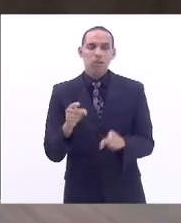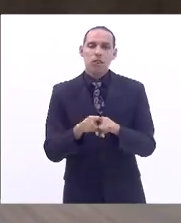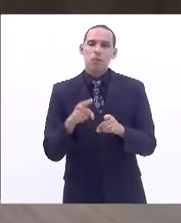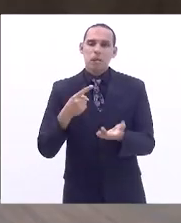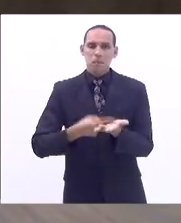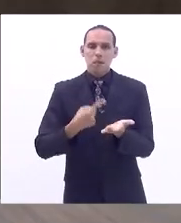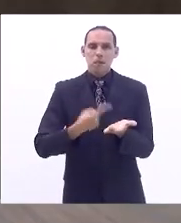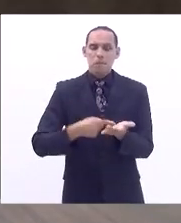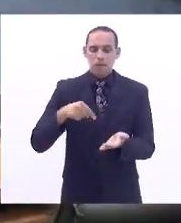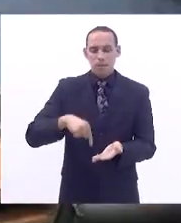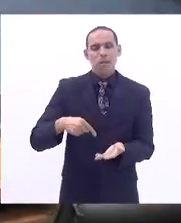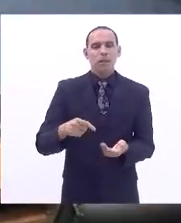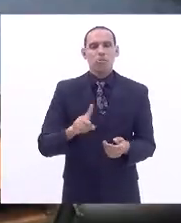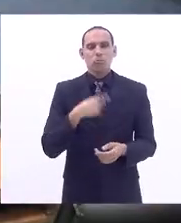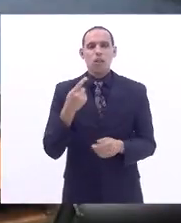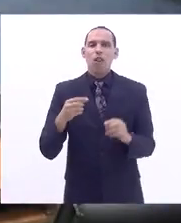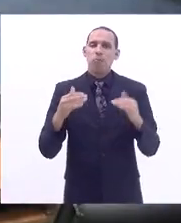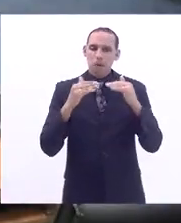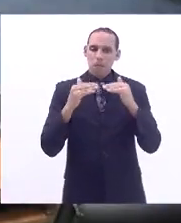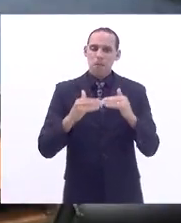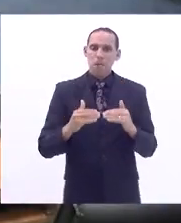os compromissos aqui fermat